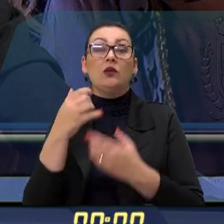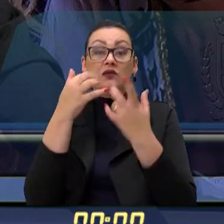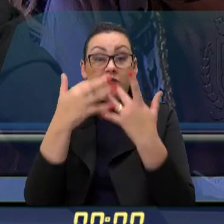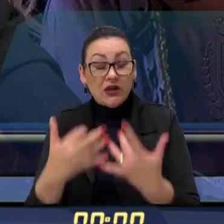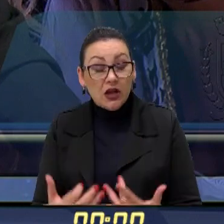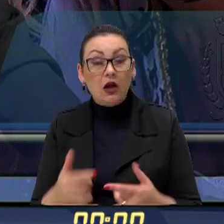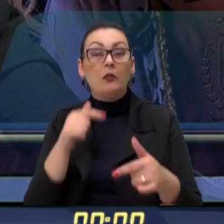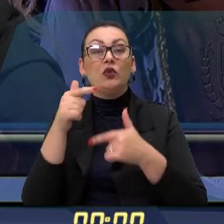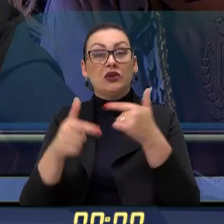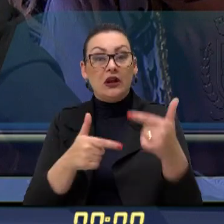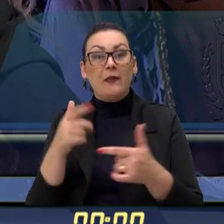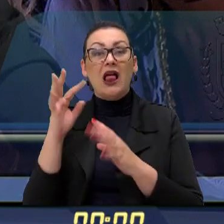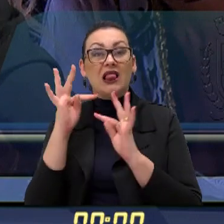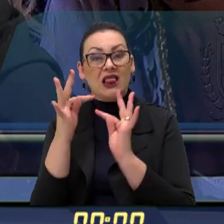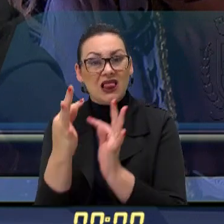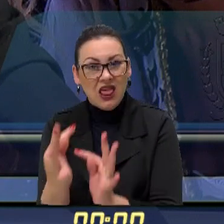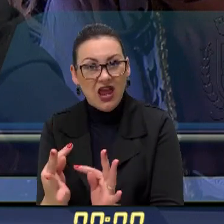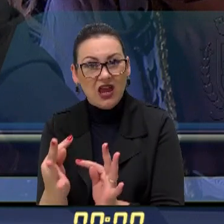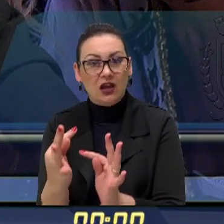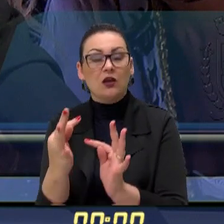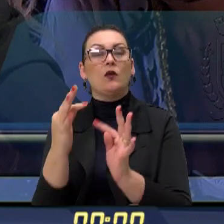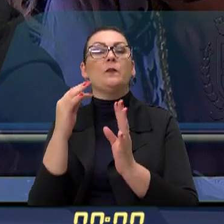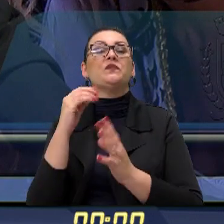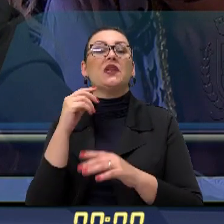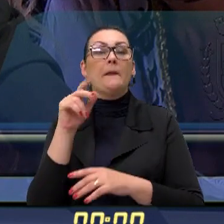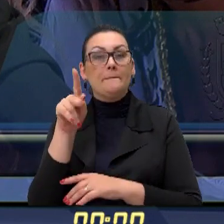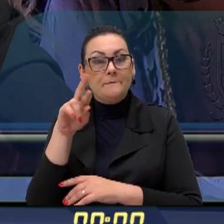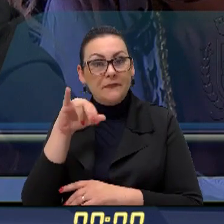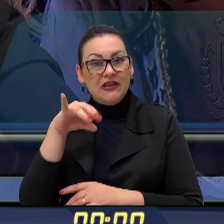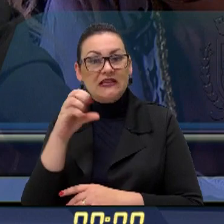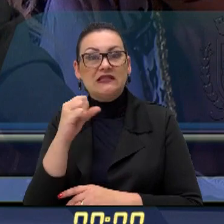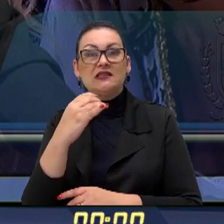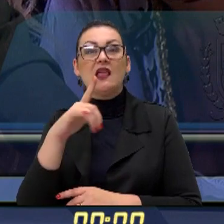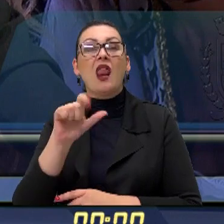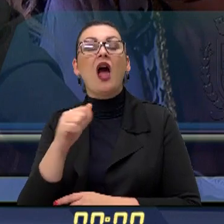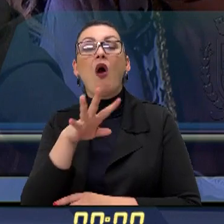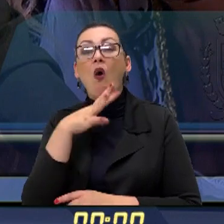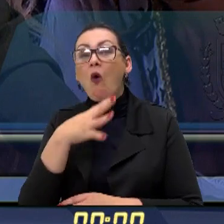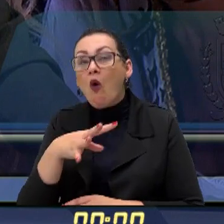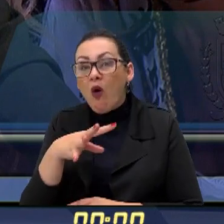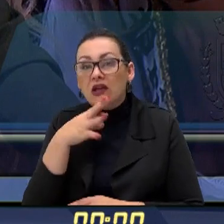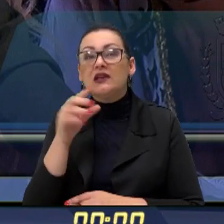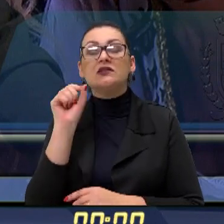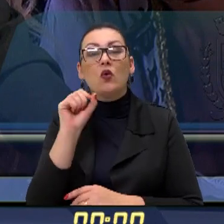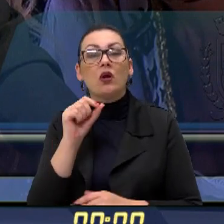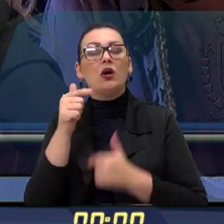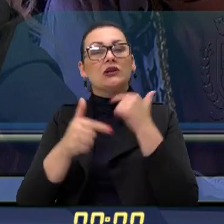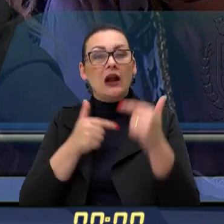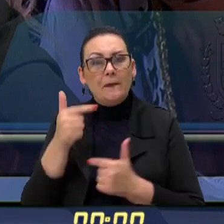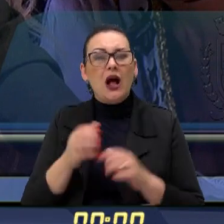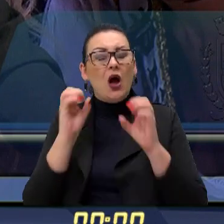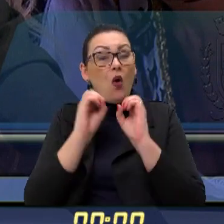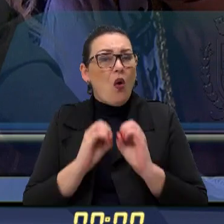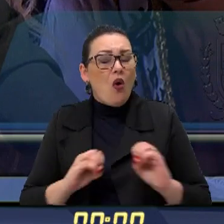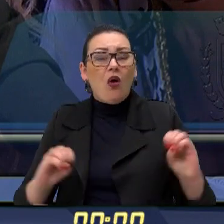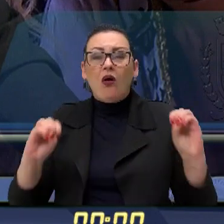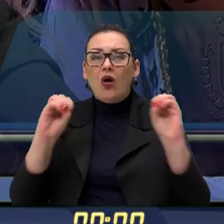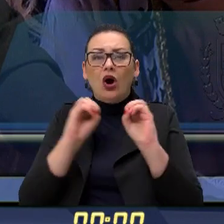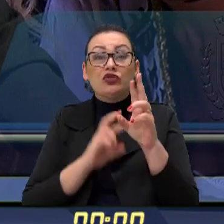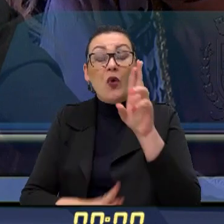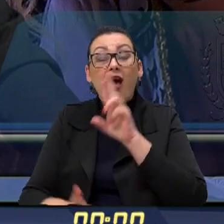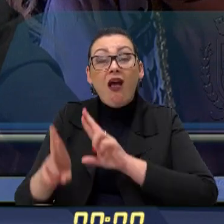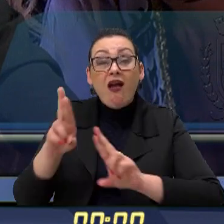que a função era técnica e relevante, que a Priscila conhecia a demanda e tinha uma